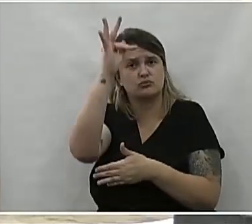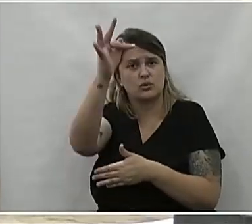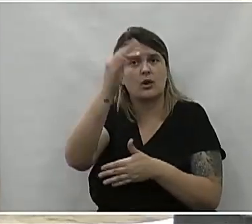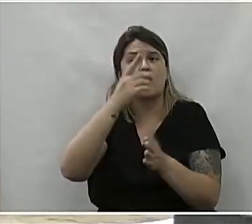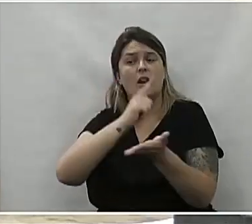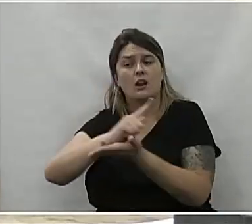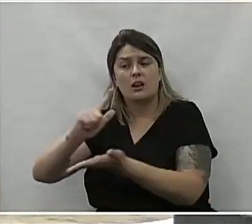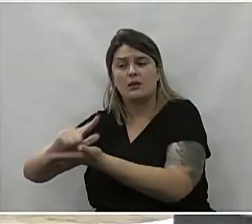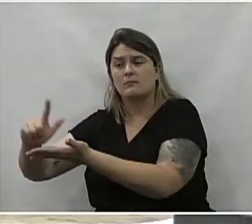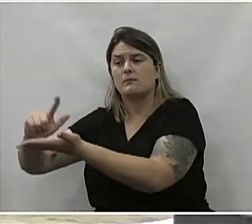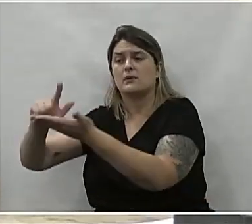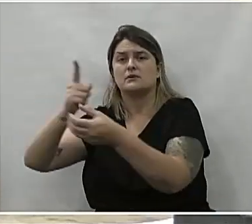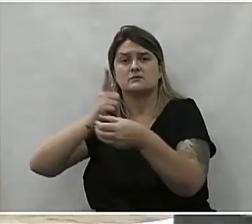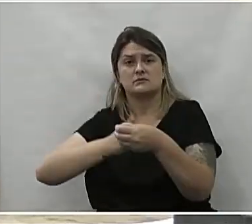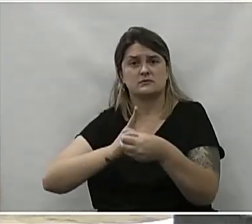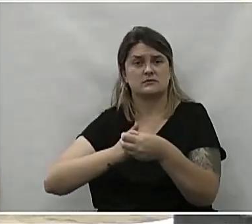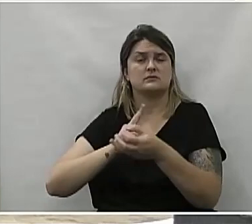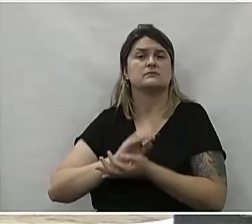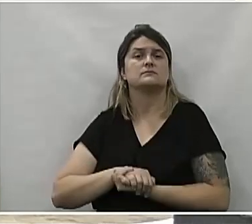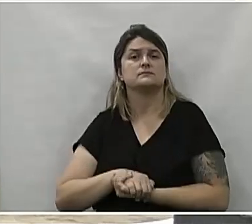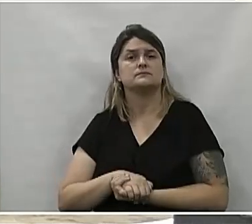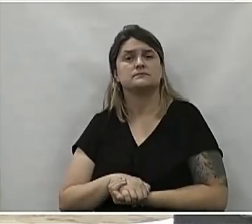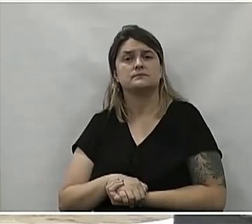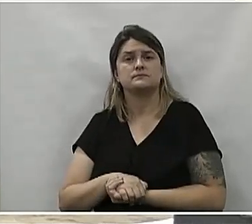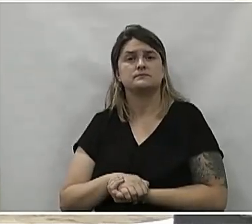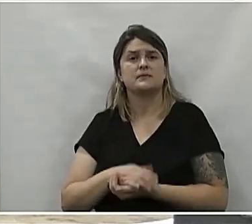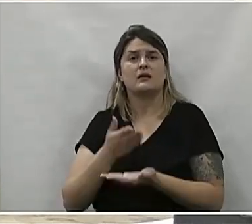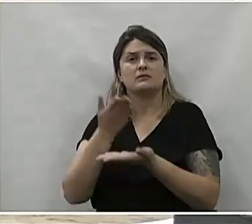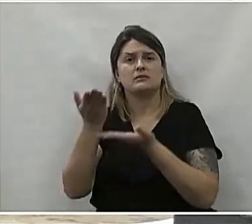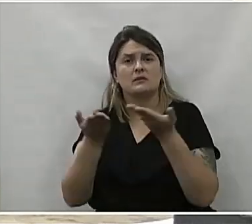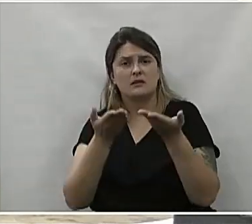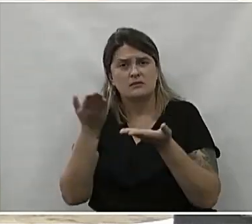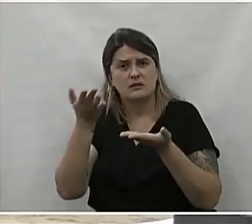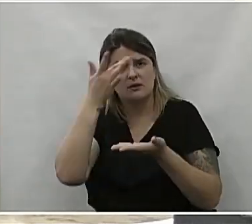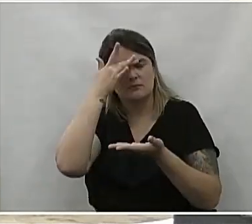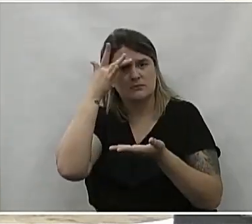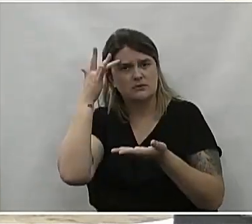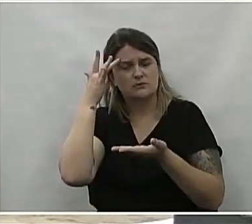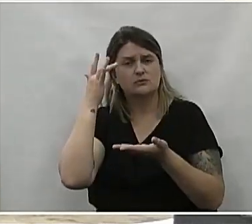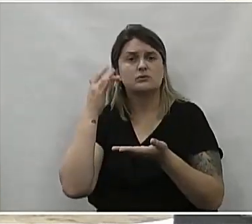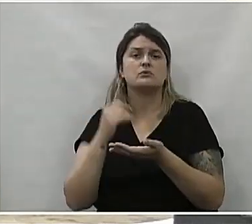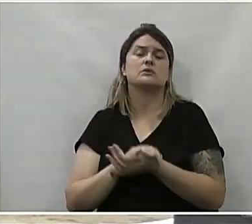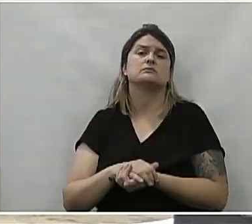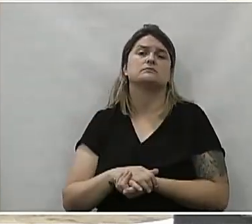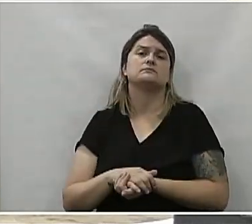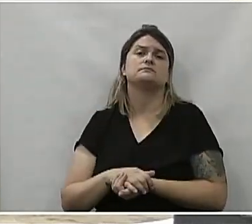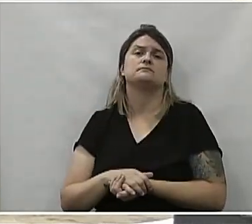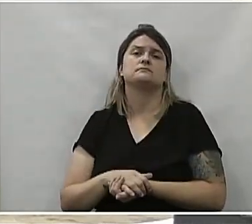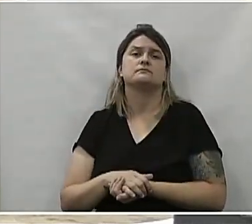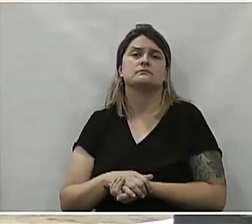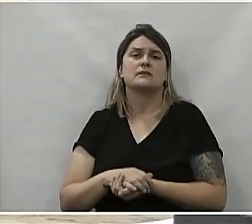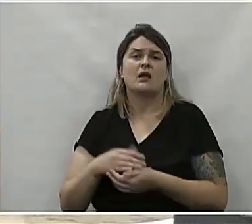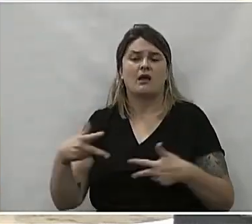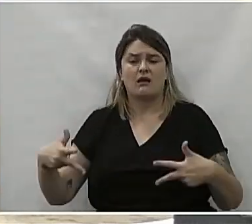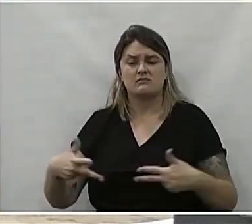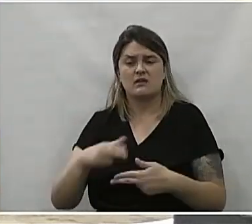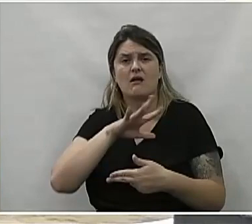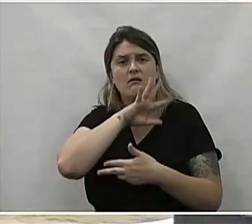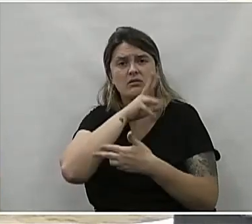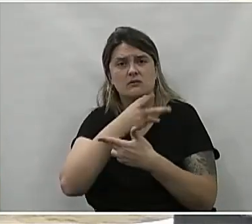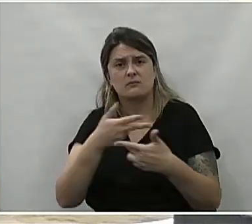limpeza De uma cidade Um atendimento Às pessoas Uma castração De